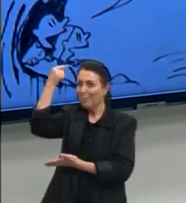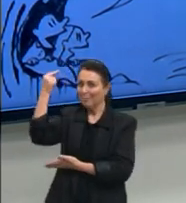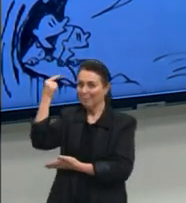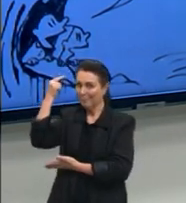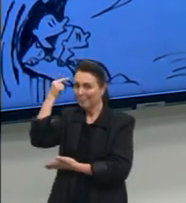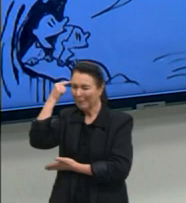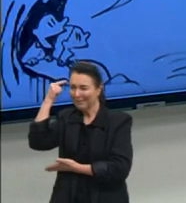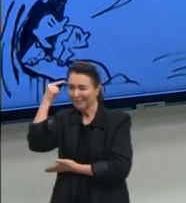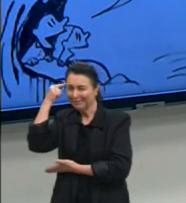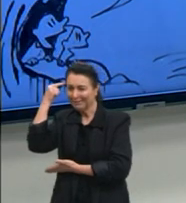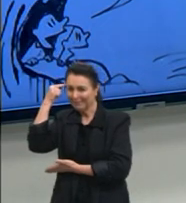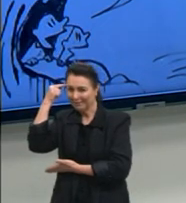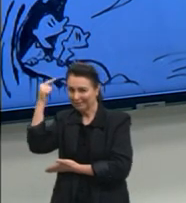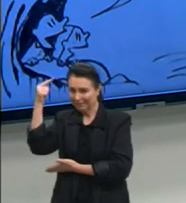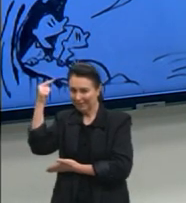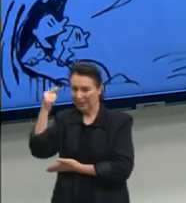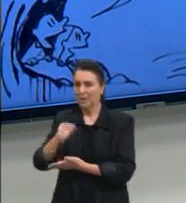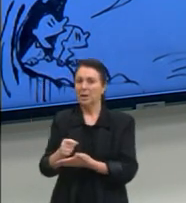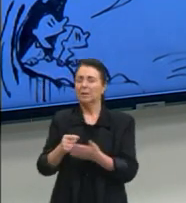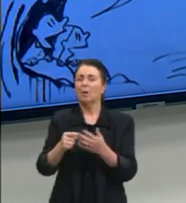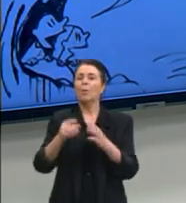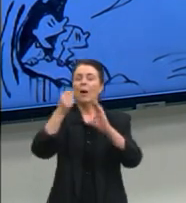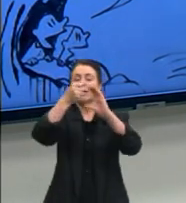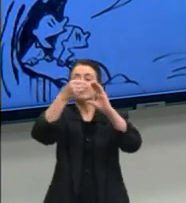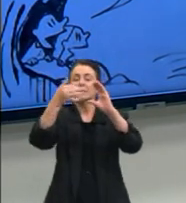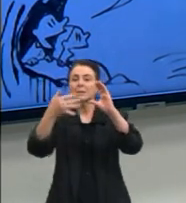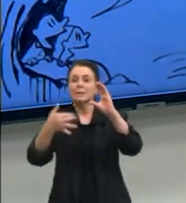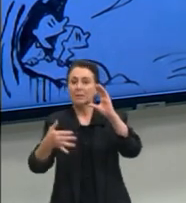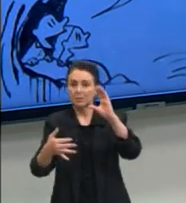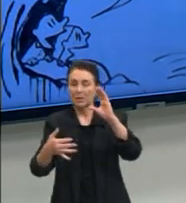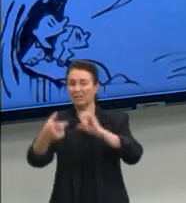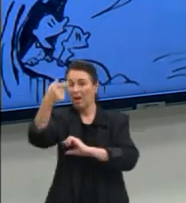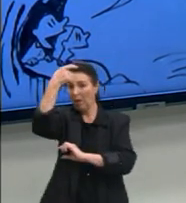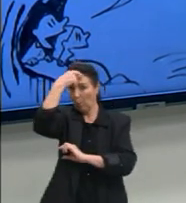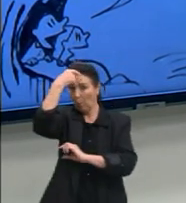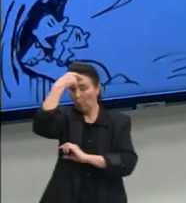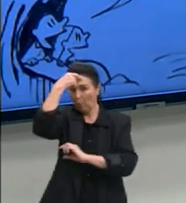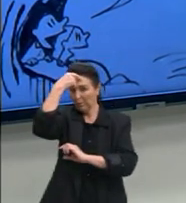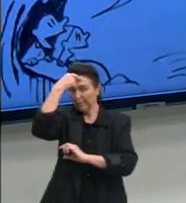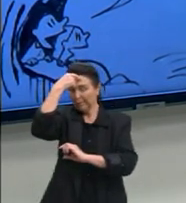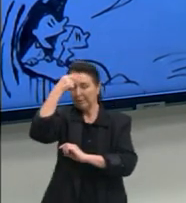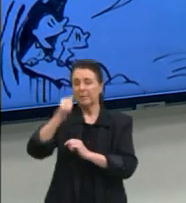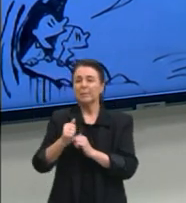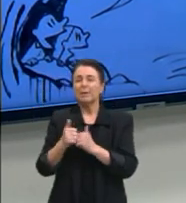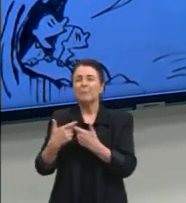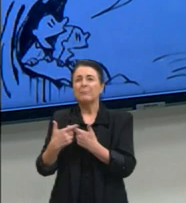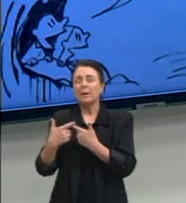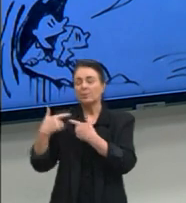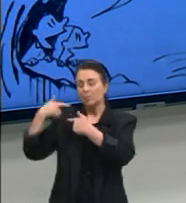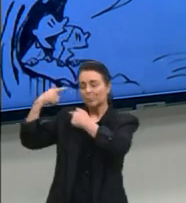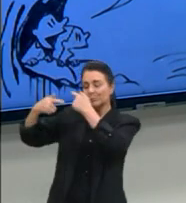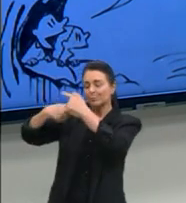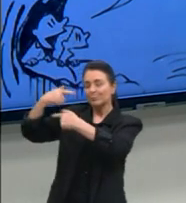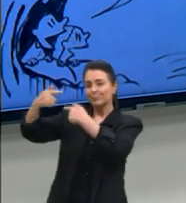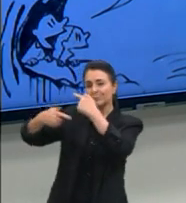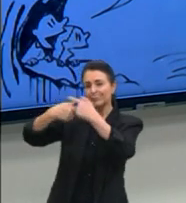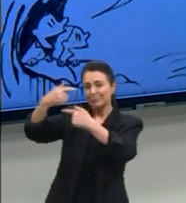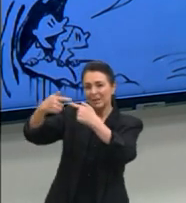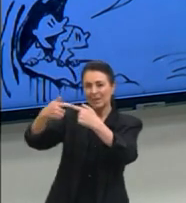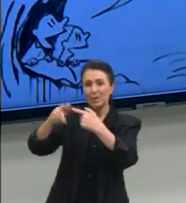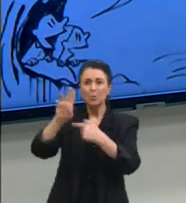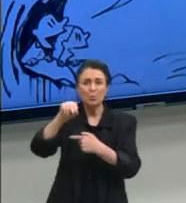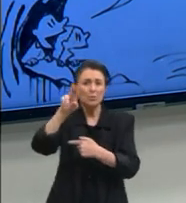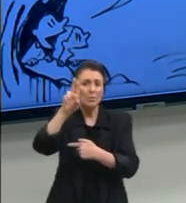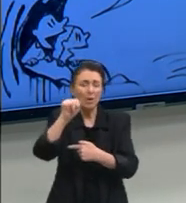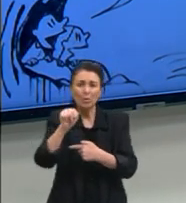mas as características do senso comum então são essas né conhecimentos passados de geração em geração sem problematização